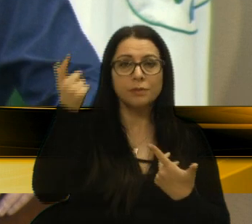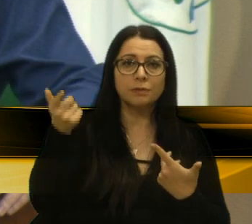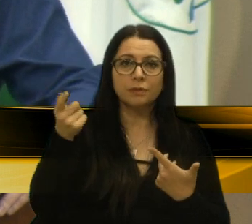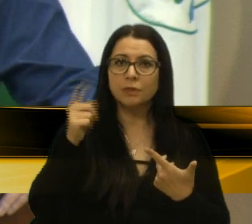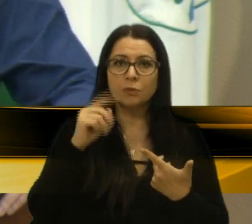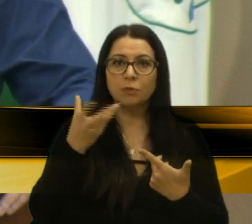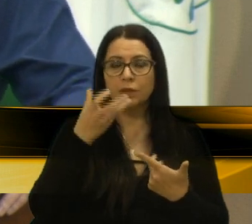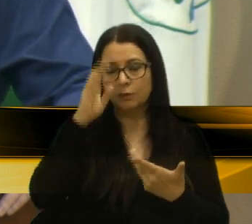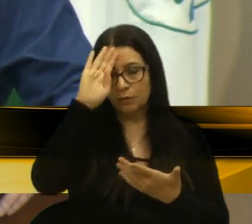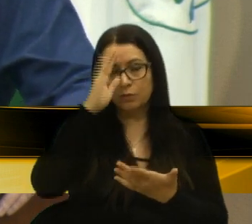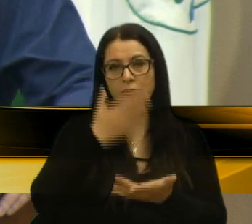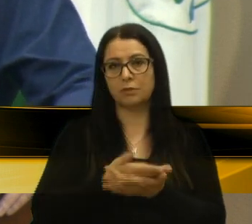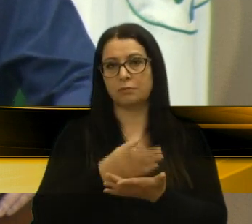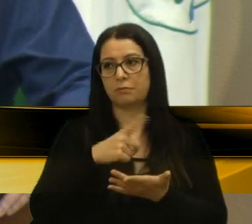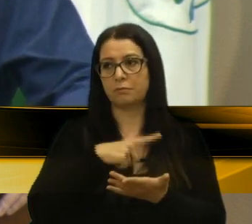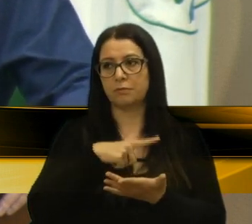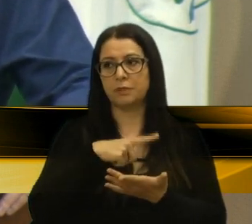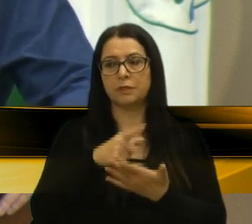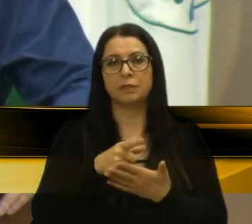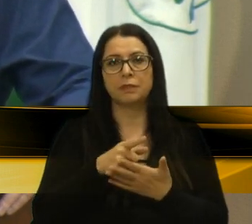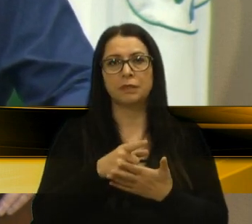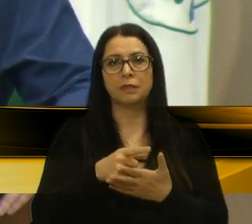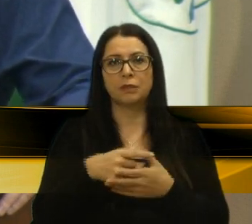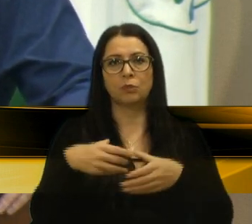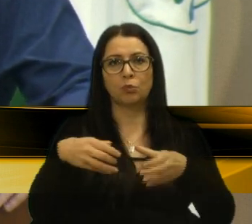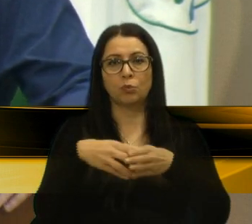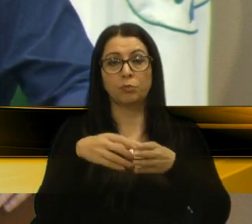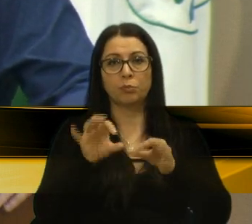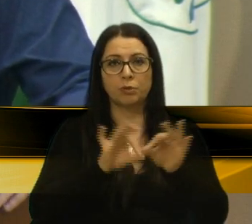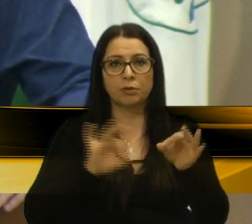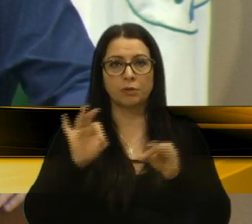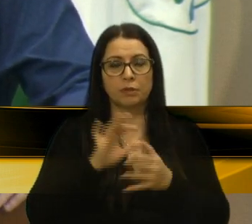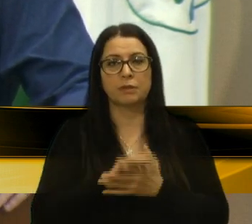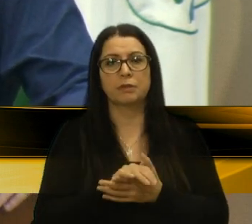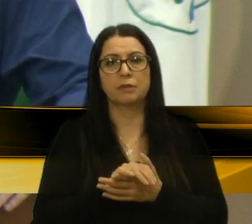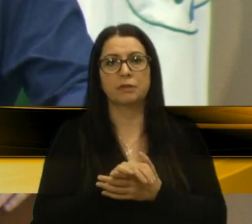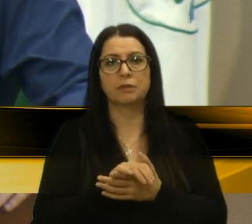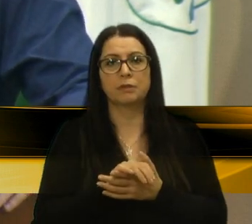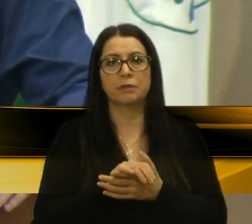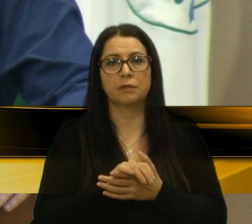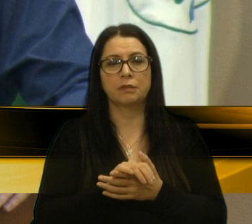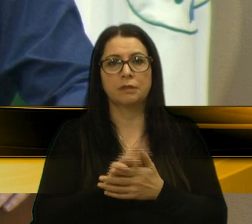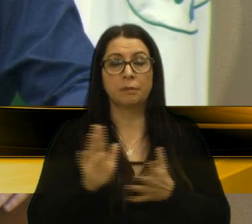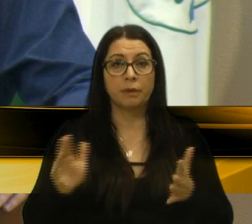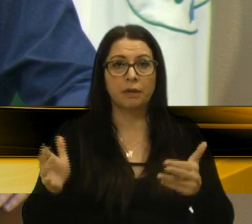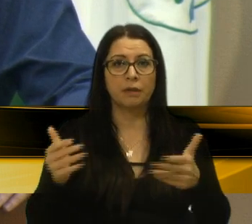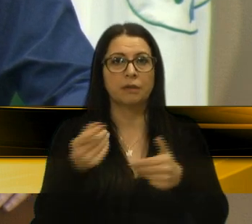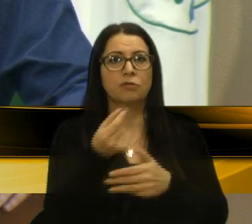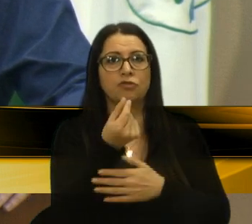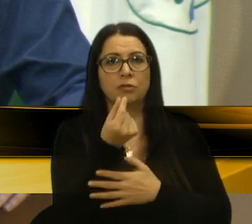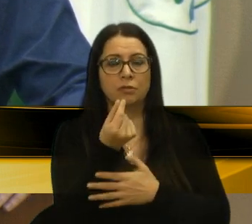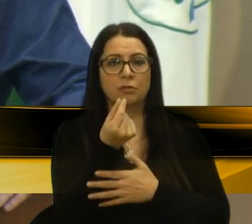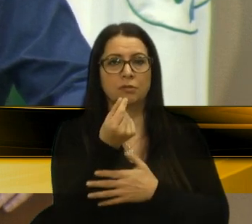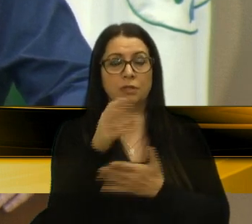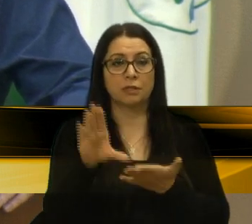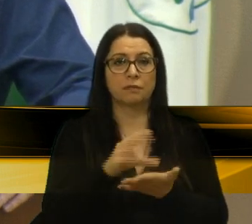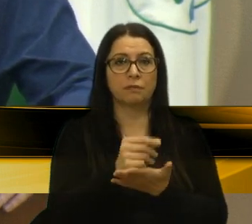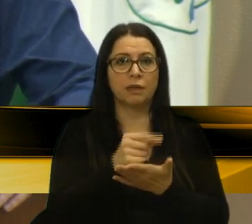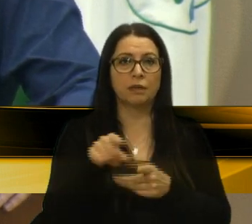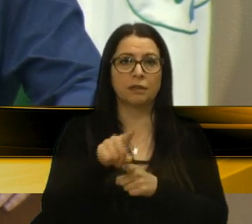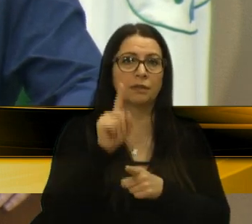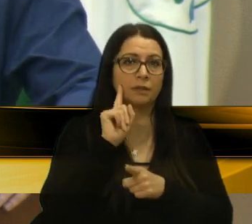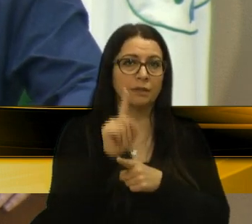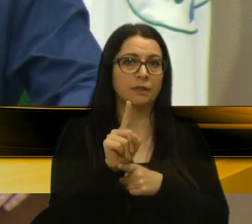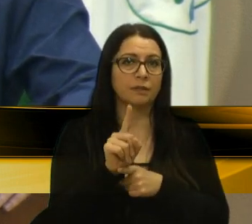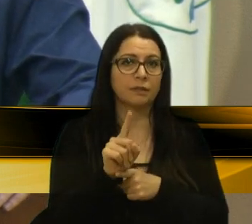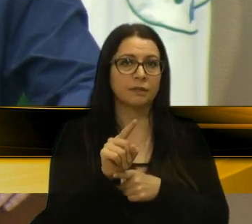quero acreditar que exista uma rede organizada para a arrecadação de dinheiro, arrecadação de verbas. Está cada